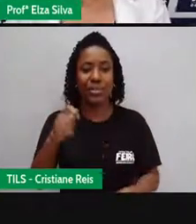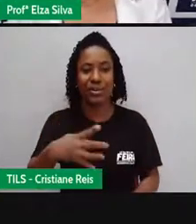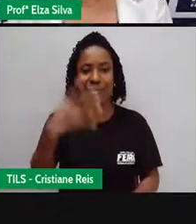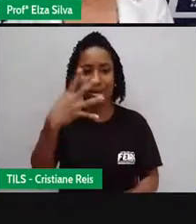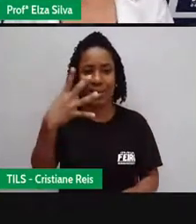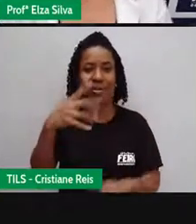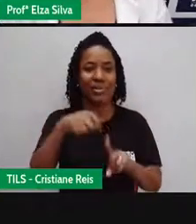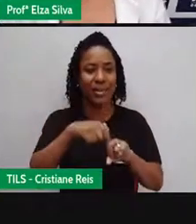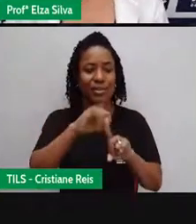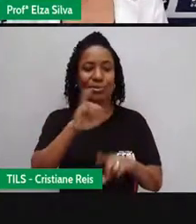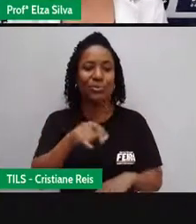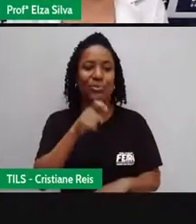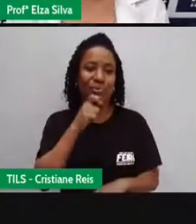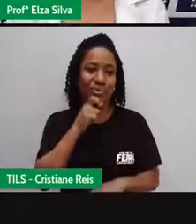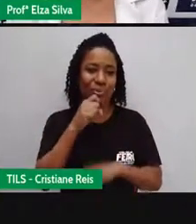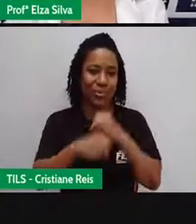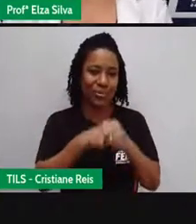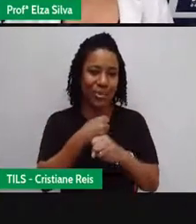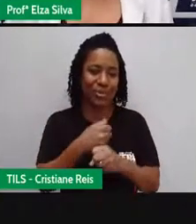de